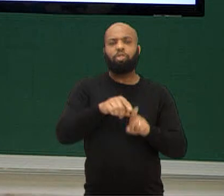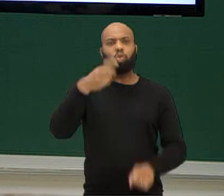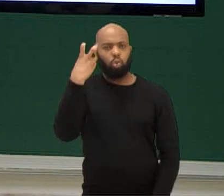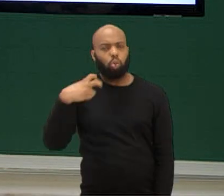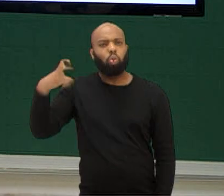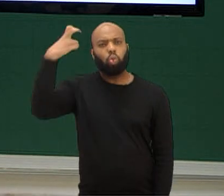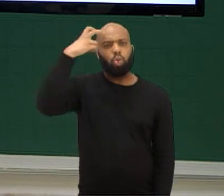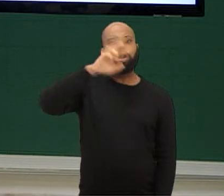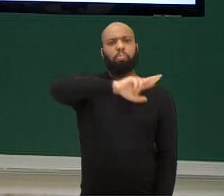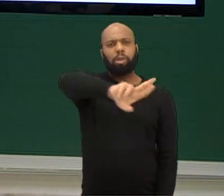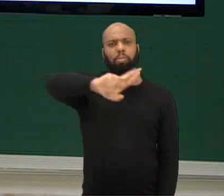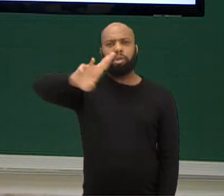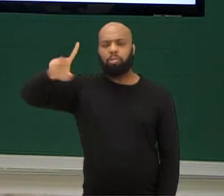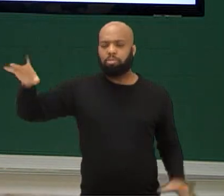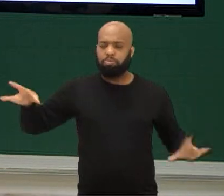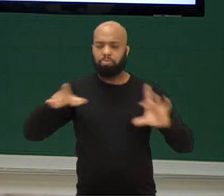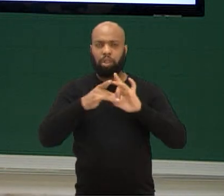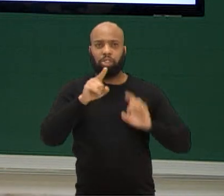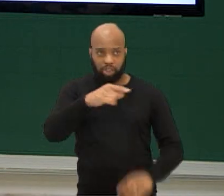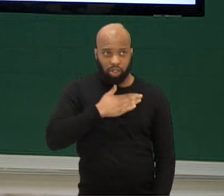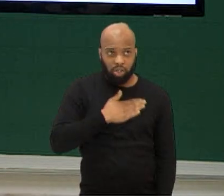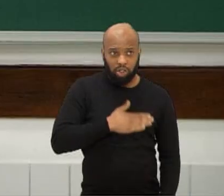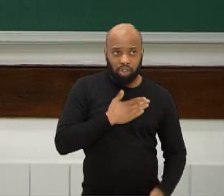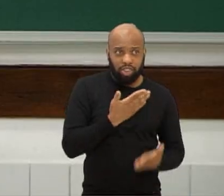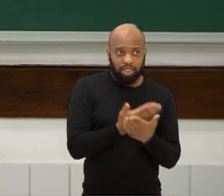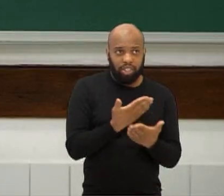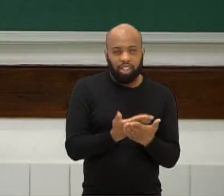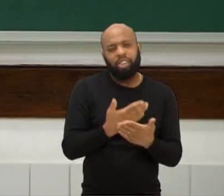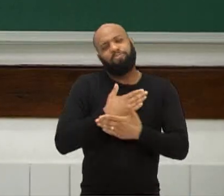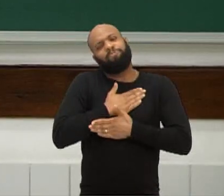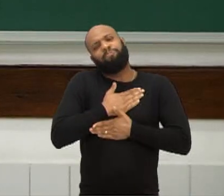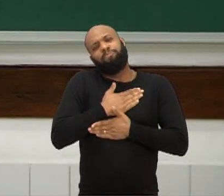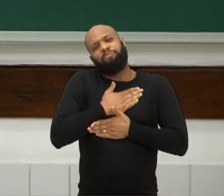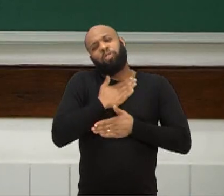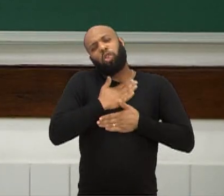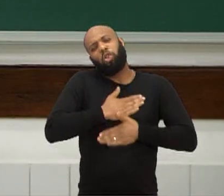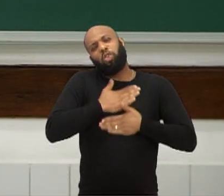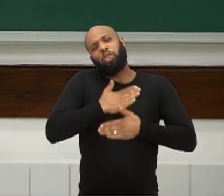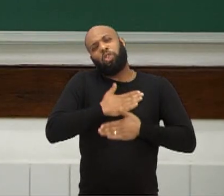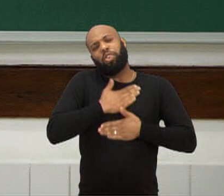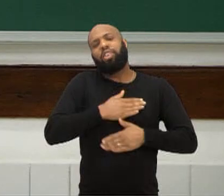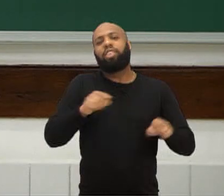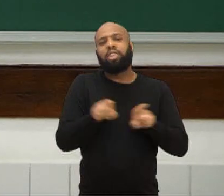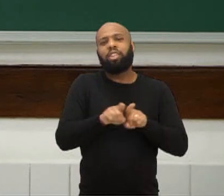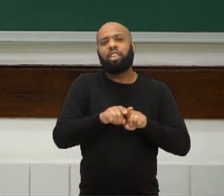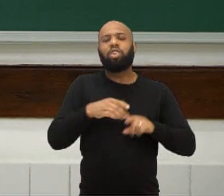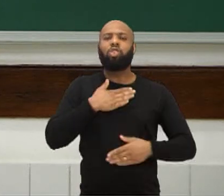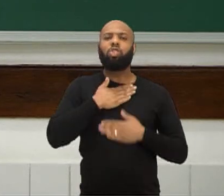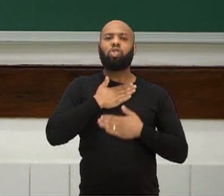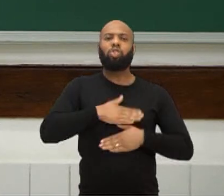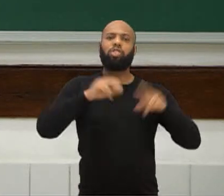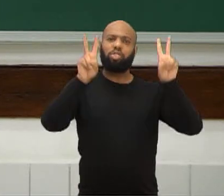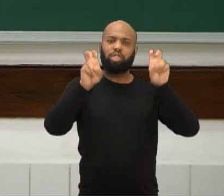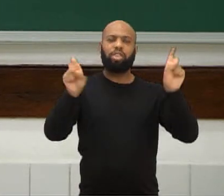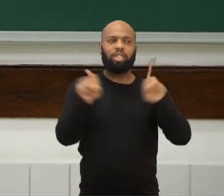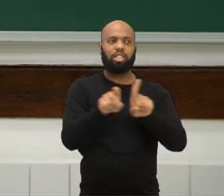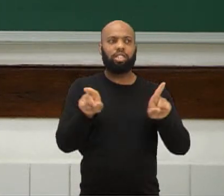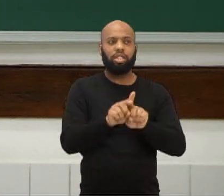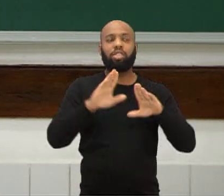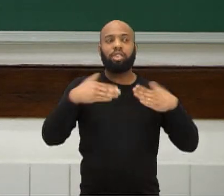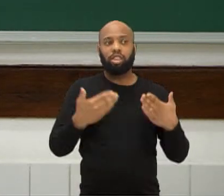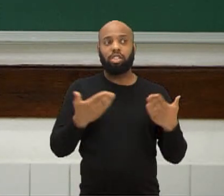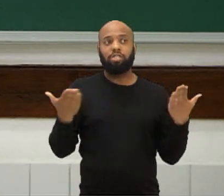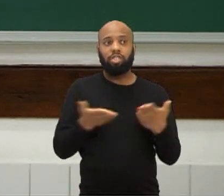interculturalidade. ¿Les gostou esta classe? Pues a mí me gustó mucho y me gusta mucho la temática también.